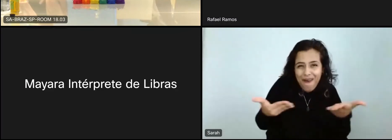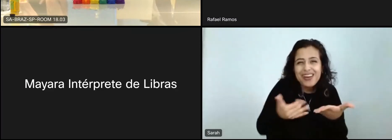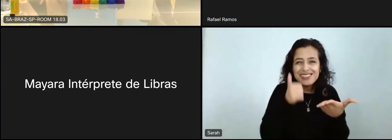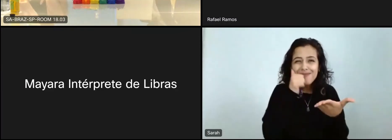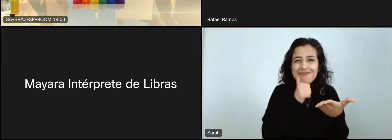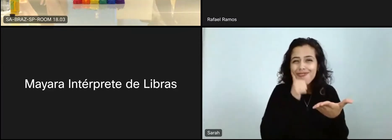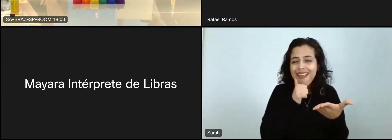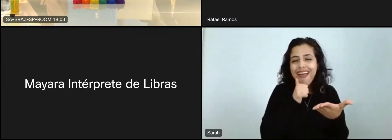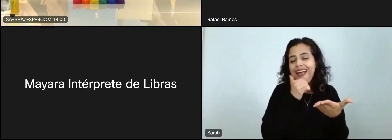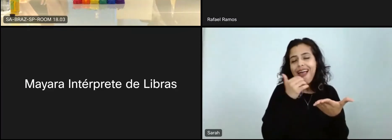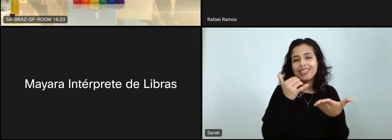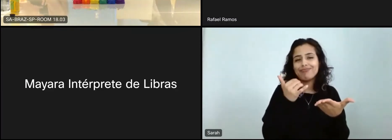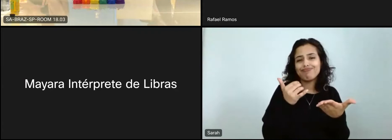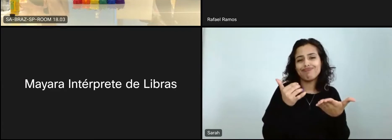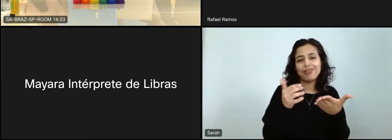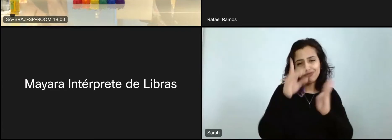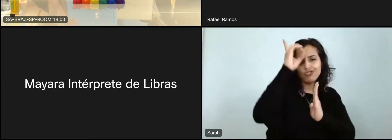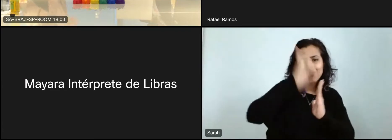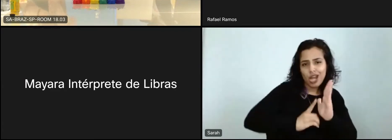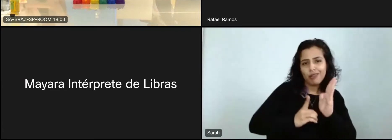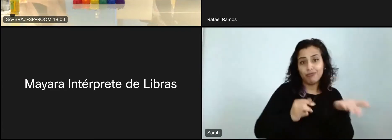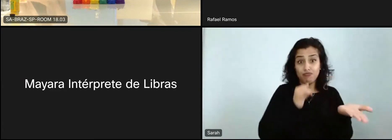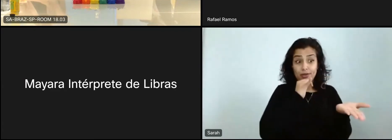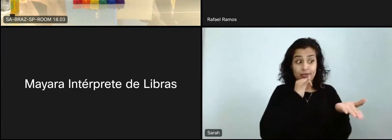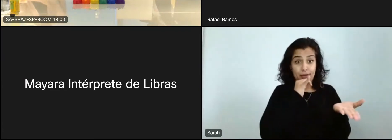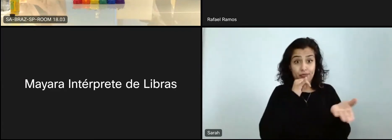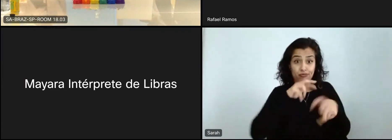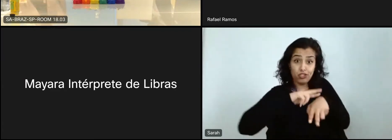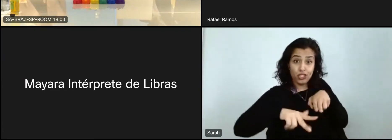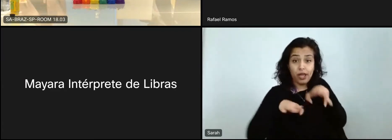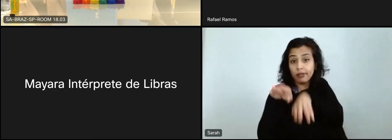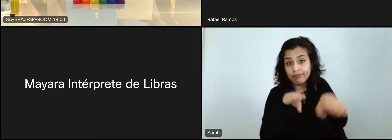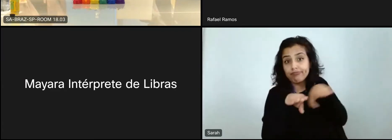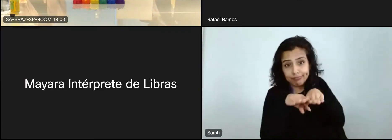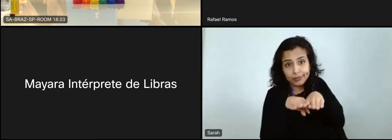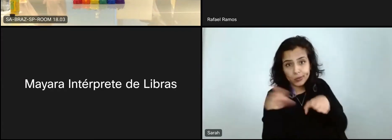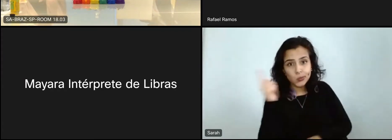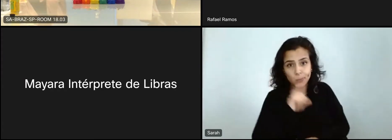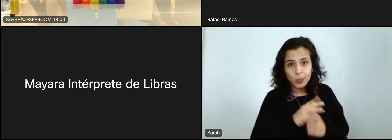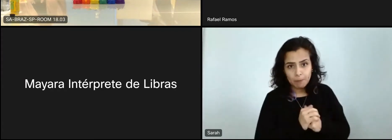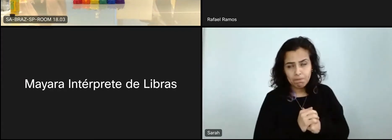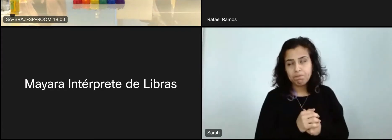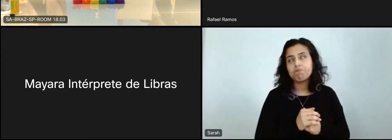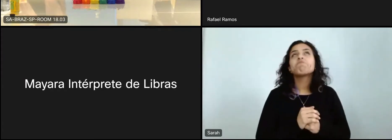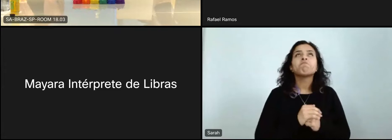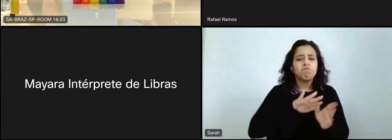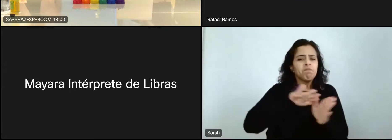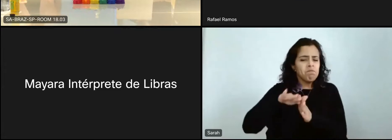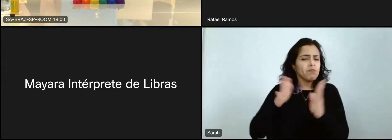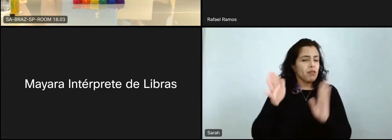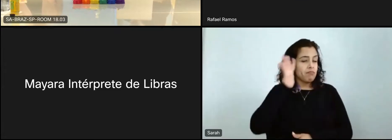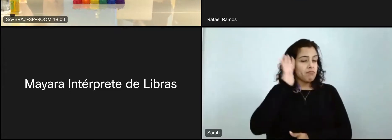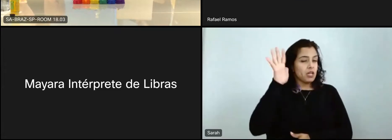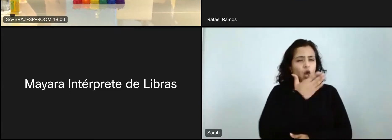equidade de gênero, né? Então, por exemplo, eu tenho um líder, né? Muito provavelmente homem nessa situação, e poderia até